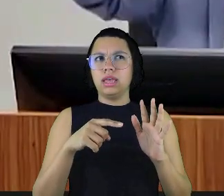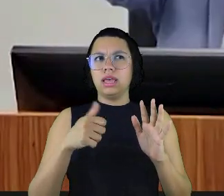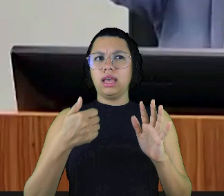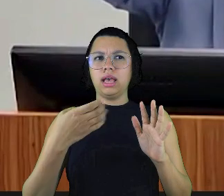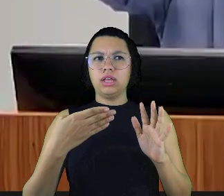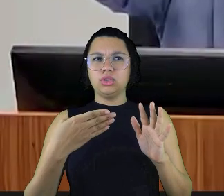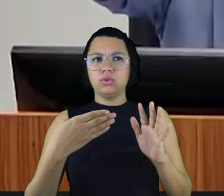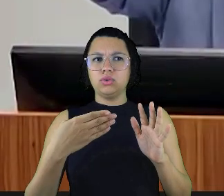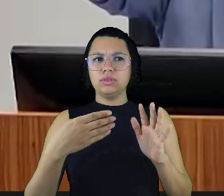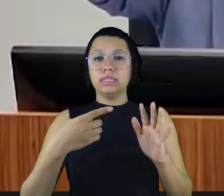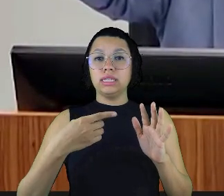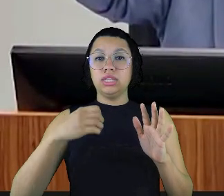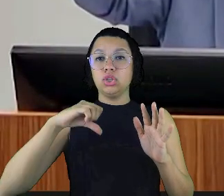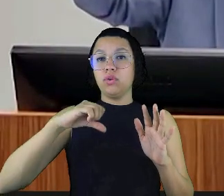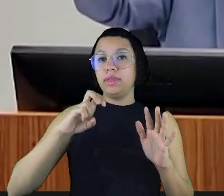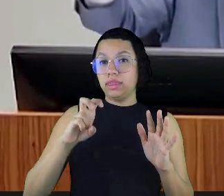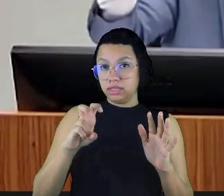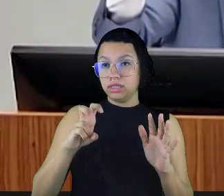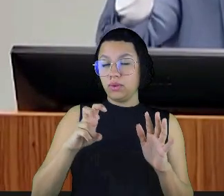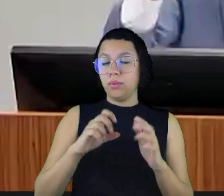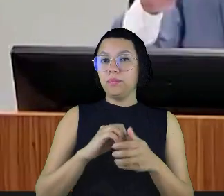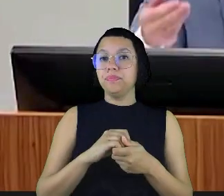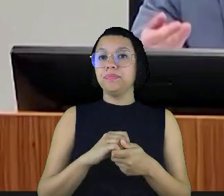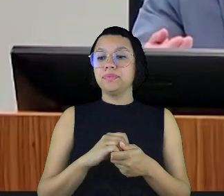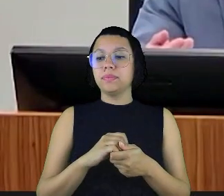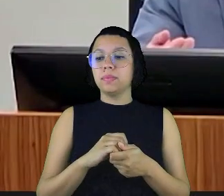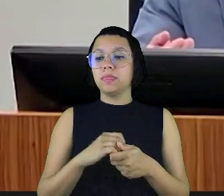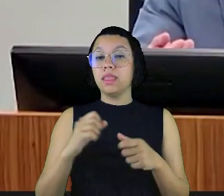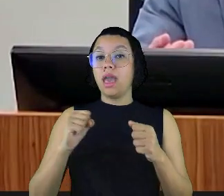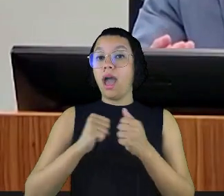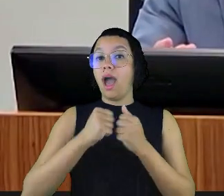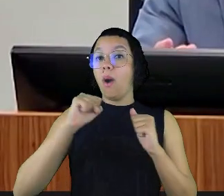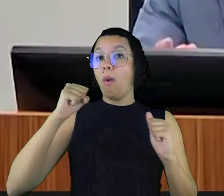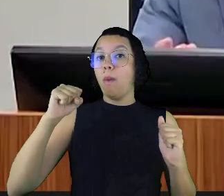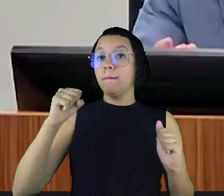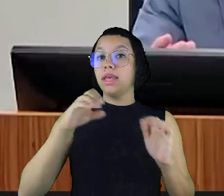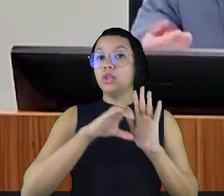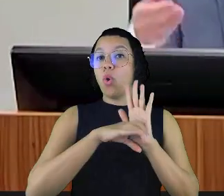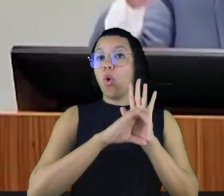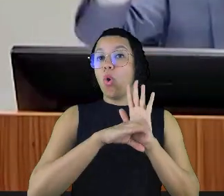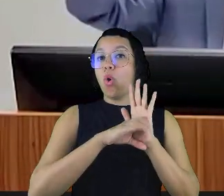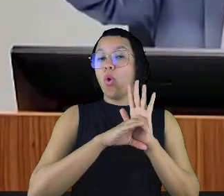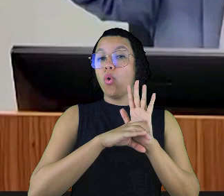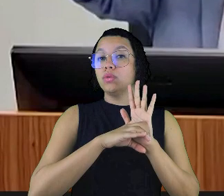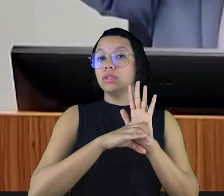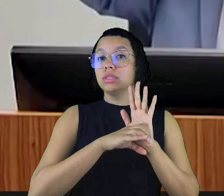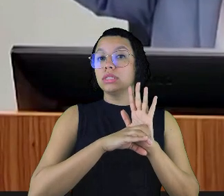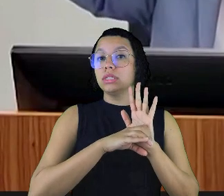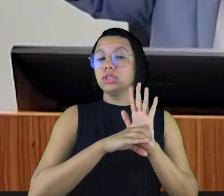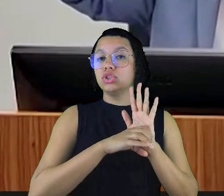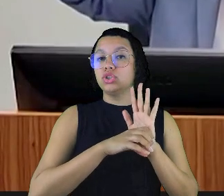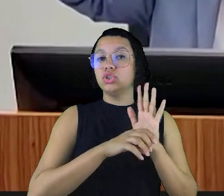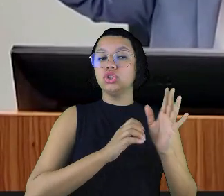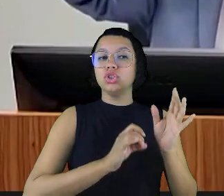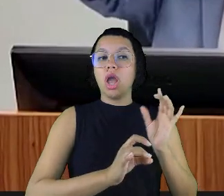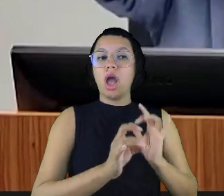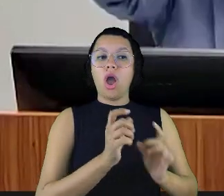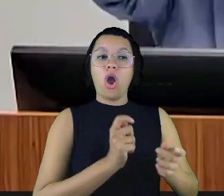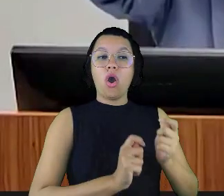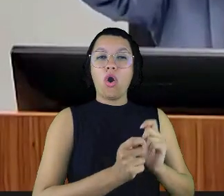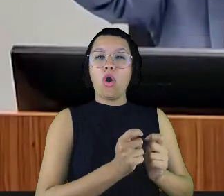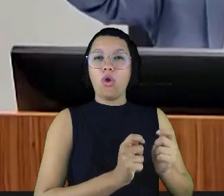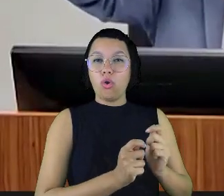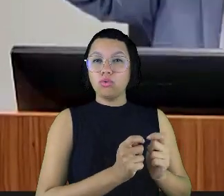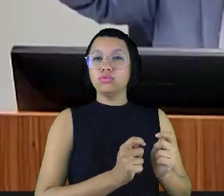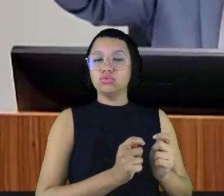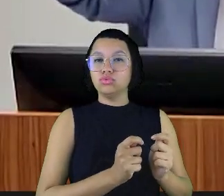14.195, que amplifica o conceito de negócio jurídico processual e coloca um A no final,